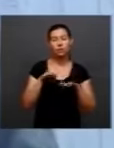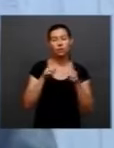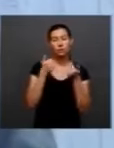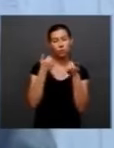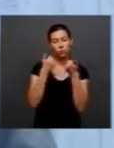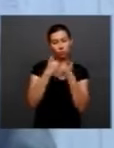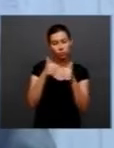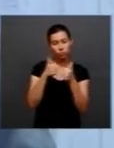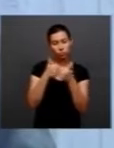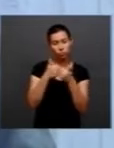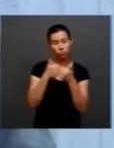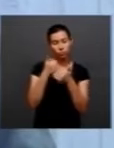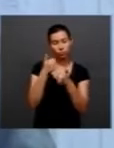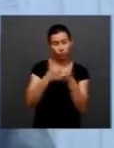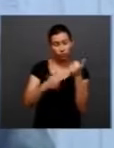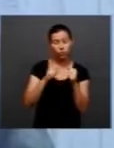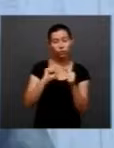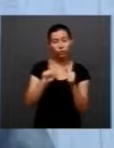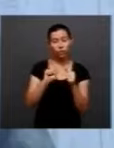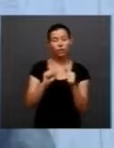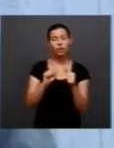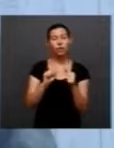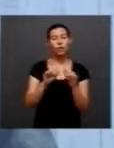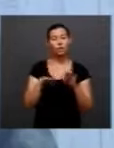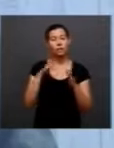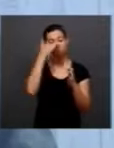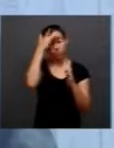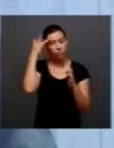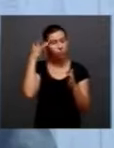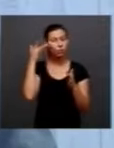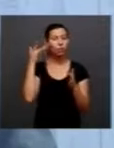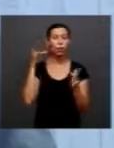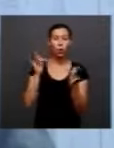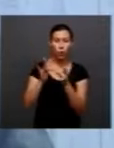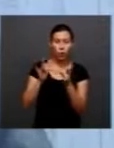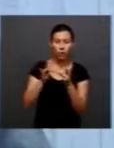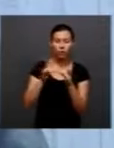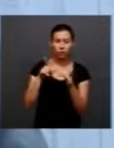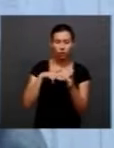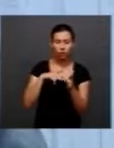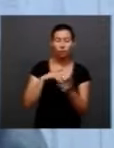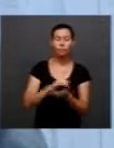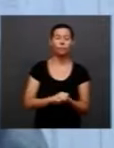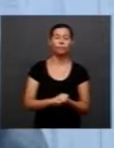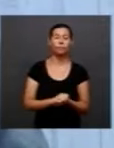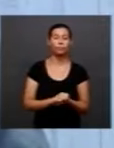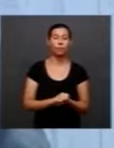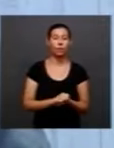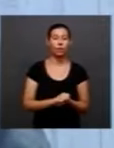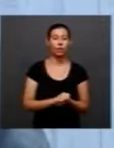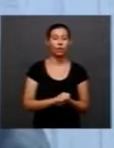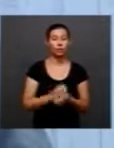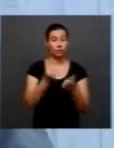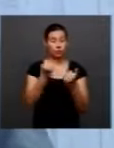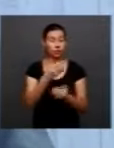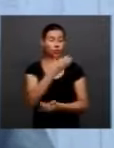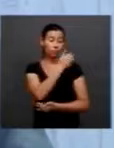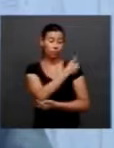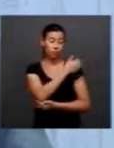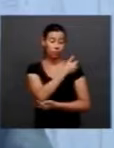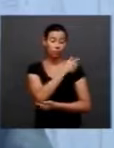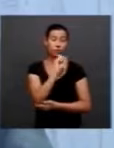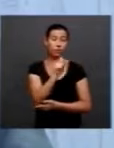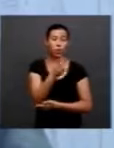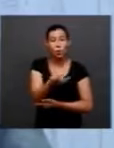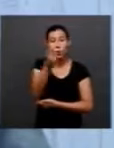que não. Quando a gente discute homofobia e preconceito, eu parto de uma perspectiva sociocultural. Então, isso é produzido